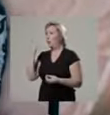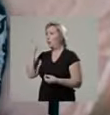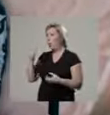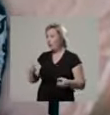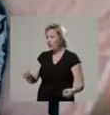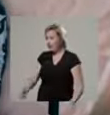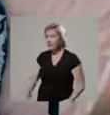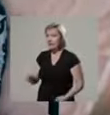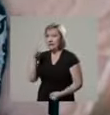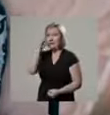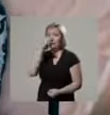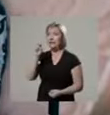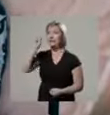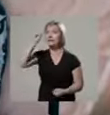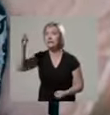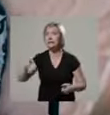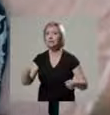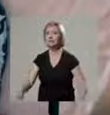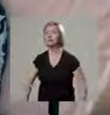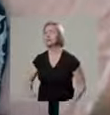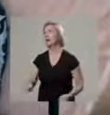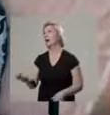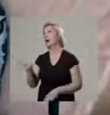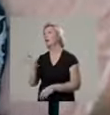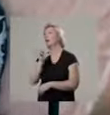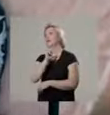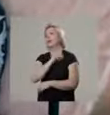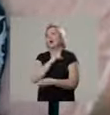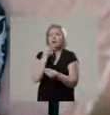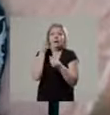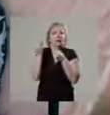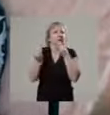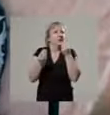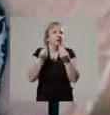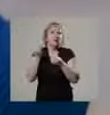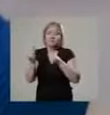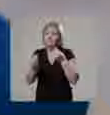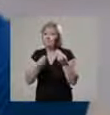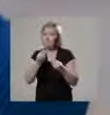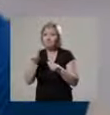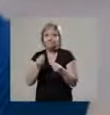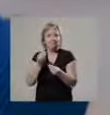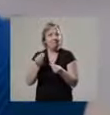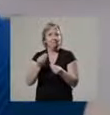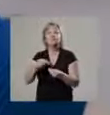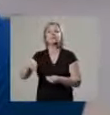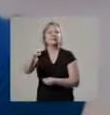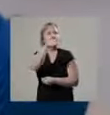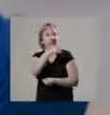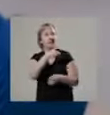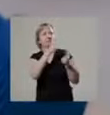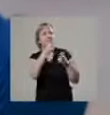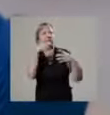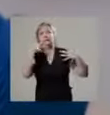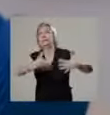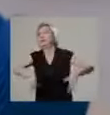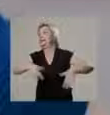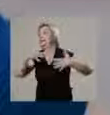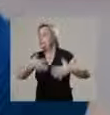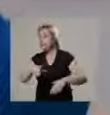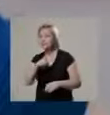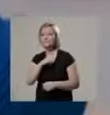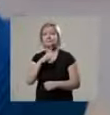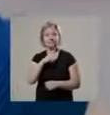era um deficiente já era uma coisa, 5 era uma exorbitância, os caras